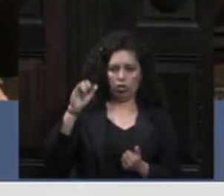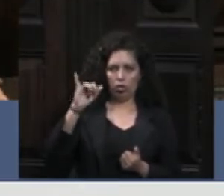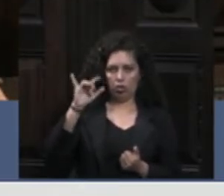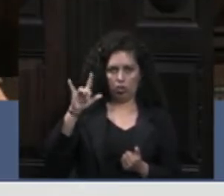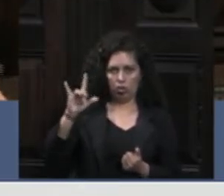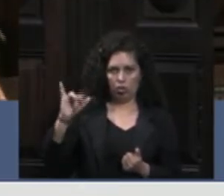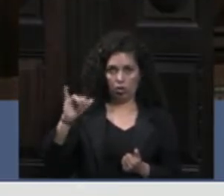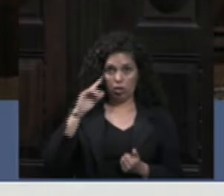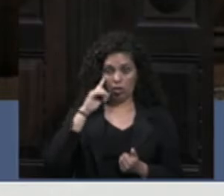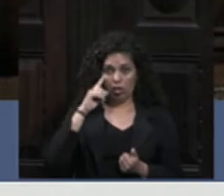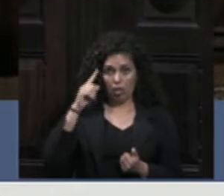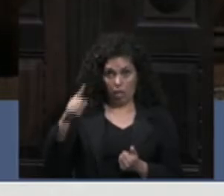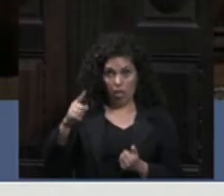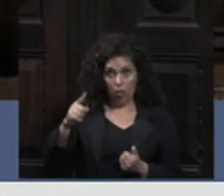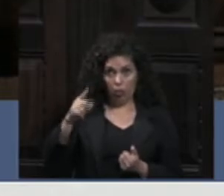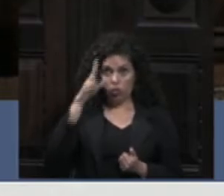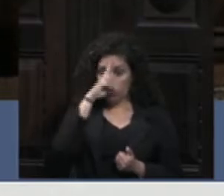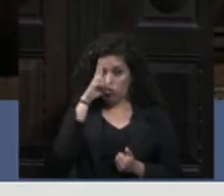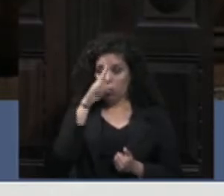a Primavera Árabe.